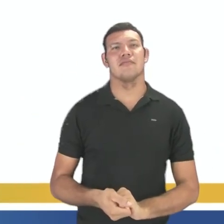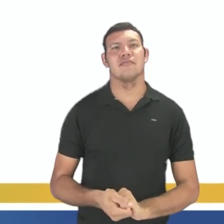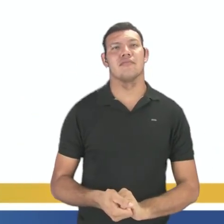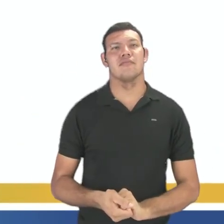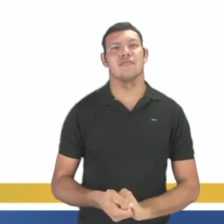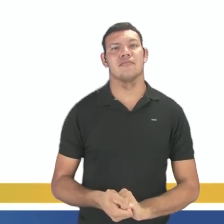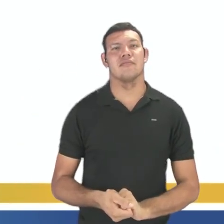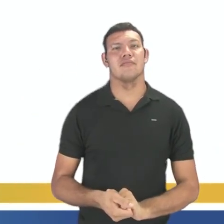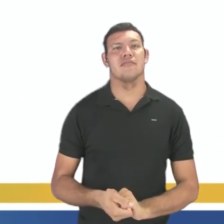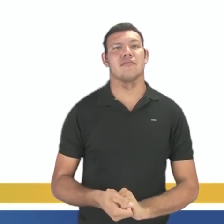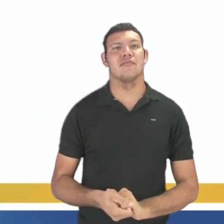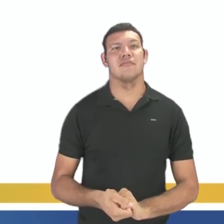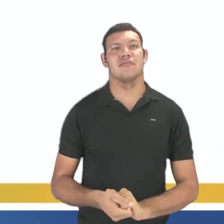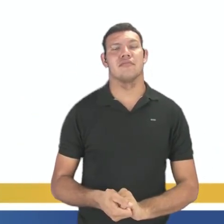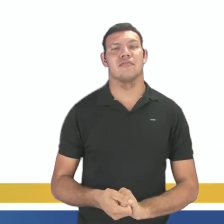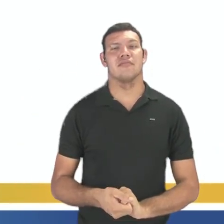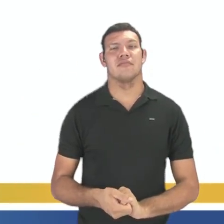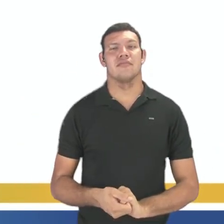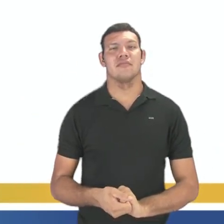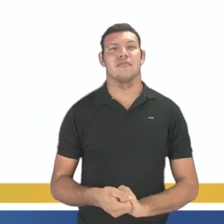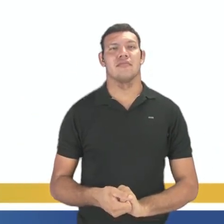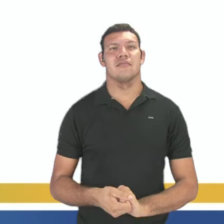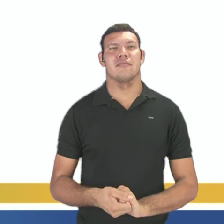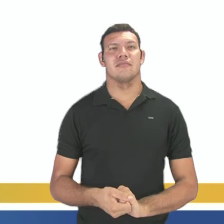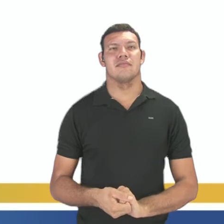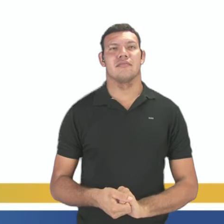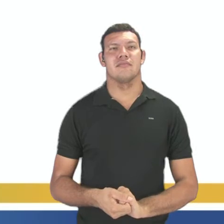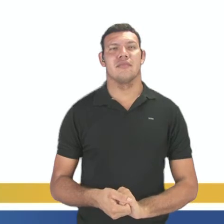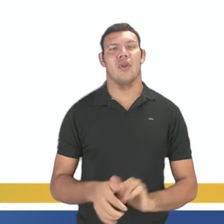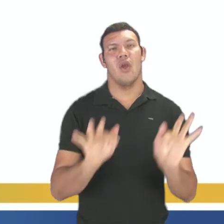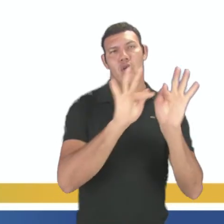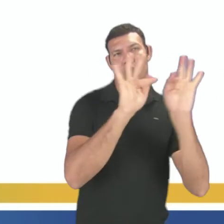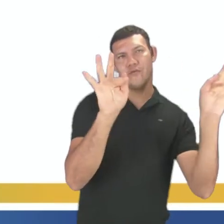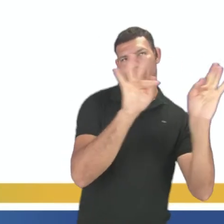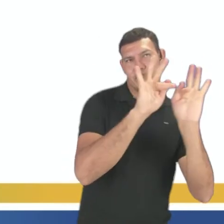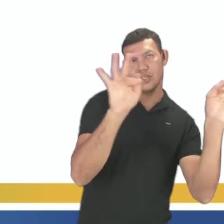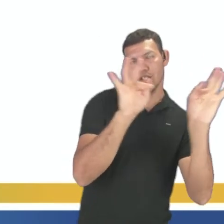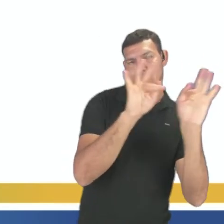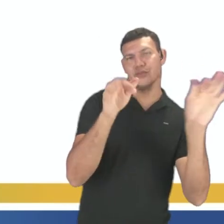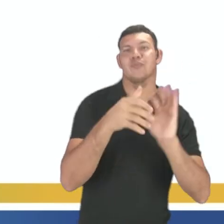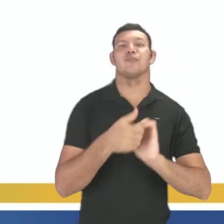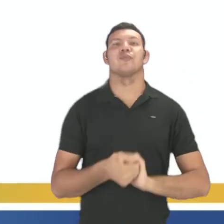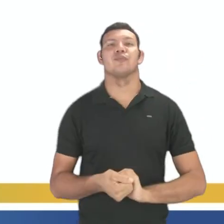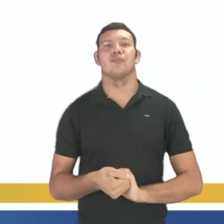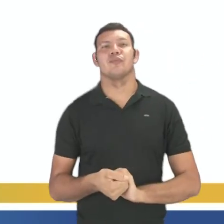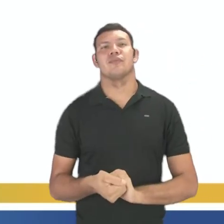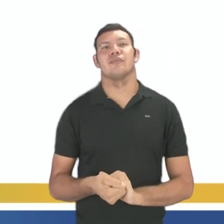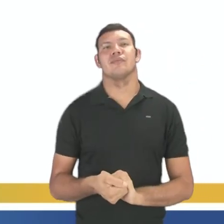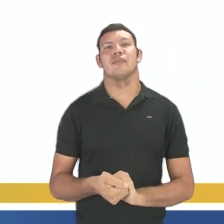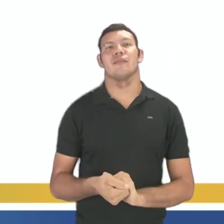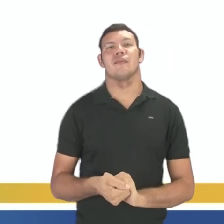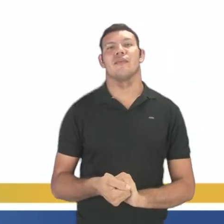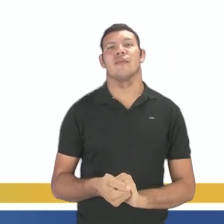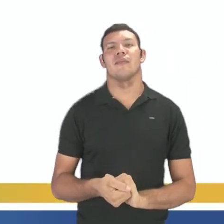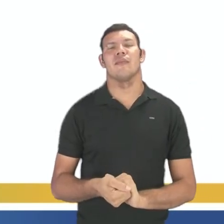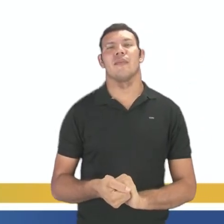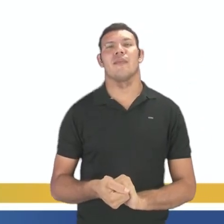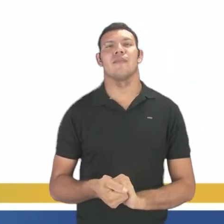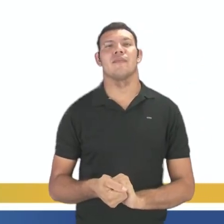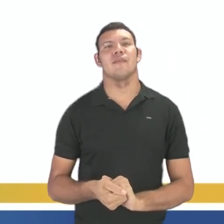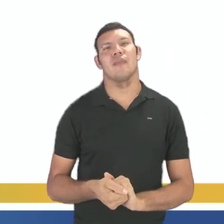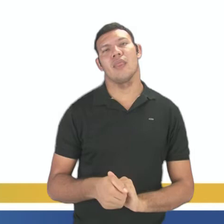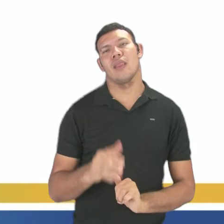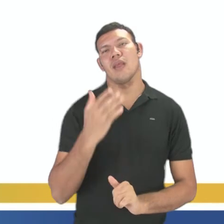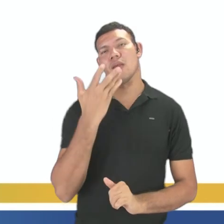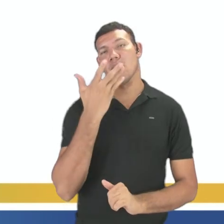Sweet Child of, com um apóstrofo ali, né, para encurtar, of mine. Traduzindo, seria minha